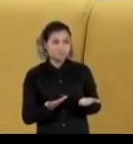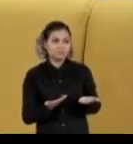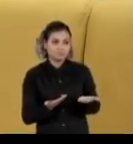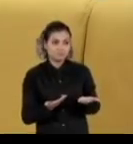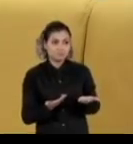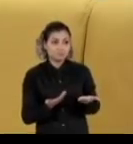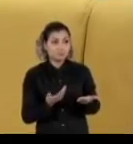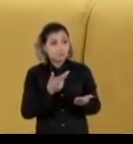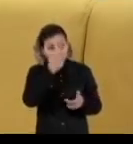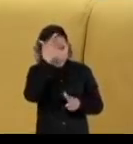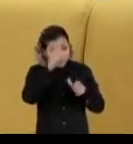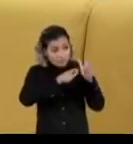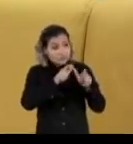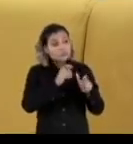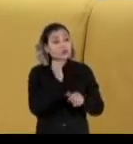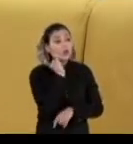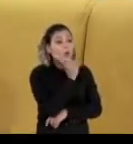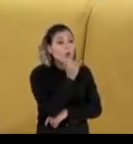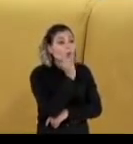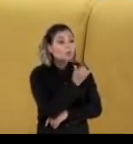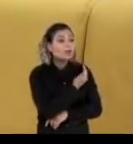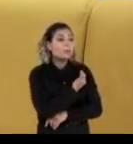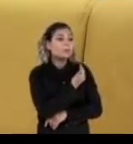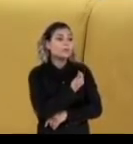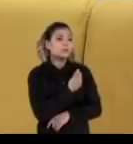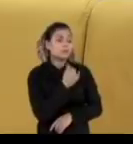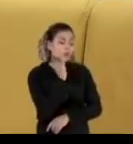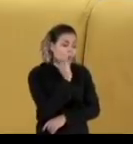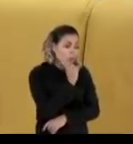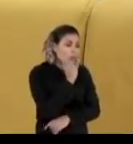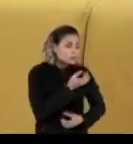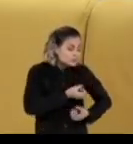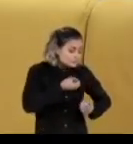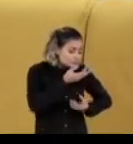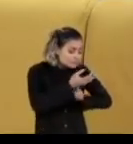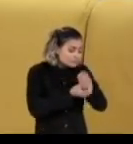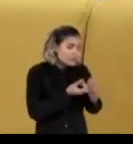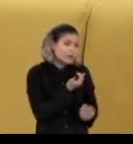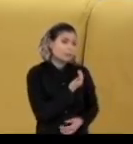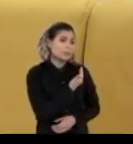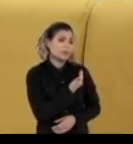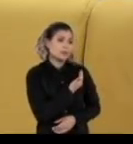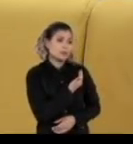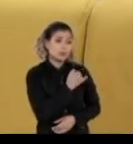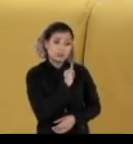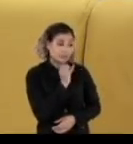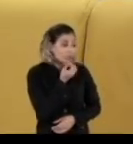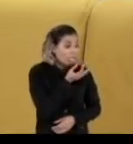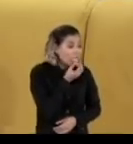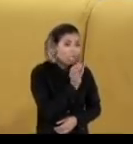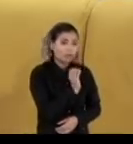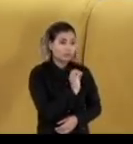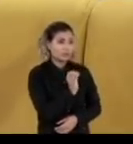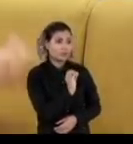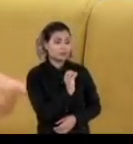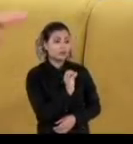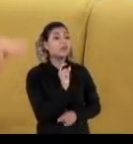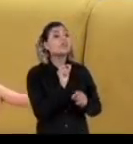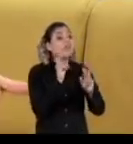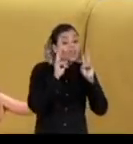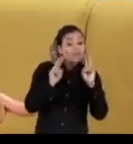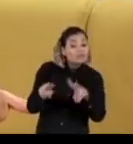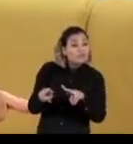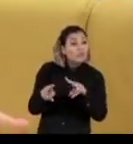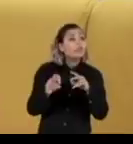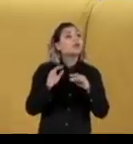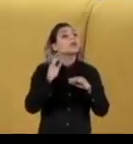Ela conta para os pares, ela conta para os amigos. E, na verdade, quando não conta, quem são aqueles que veem